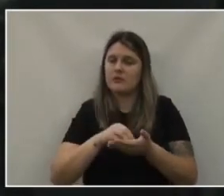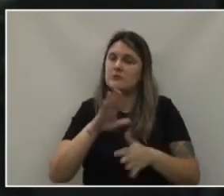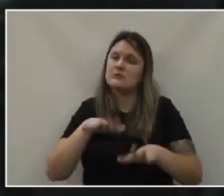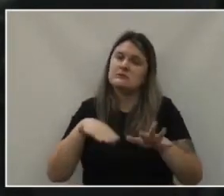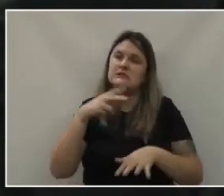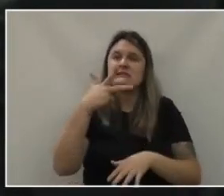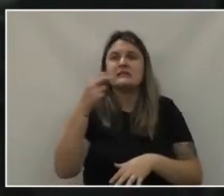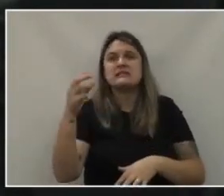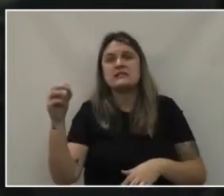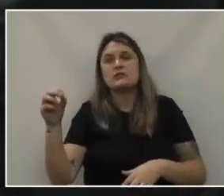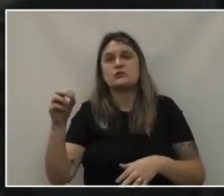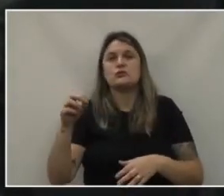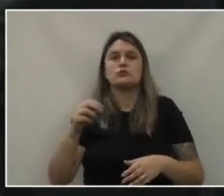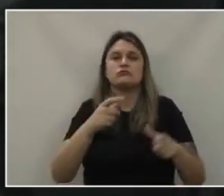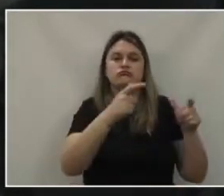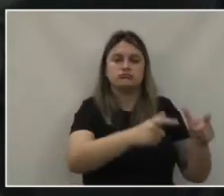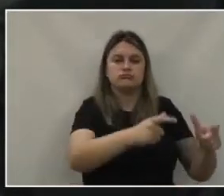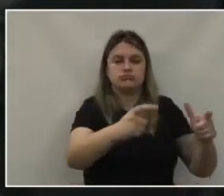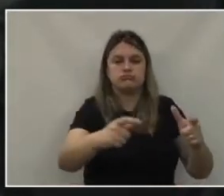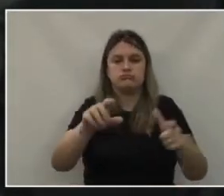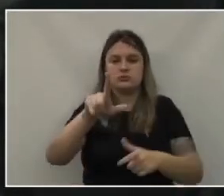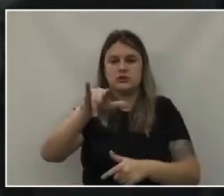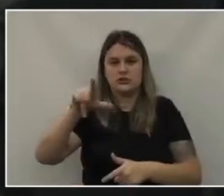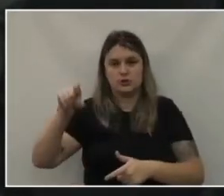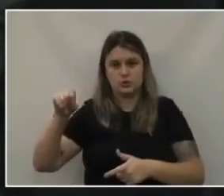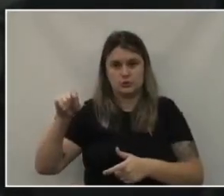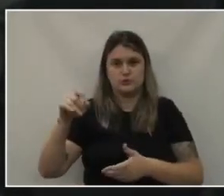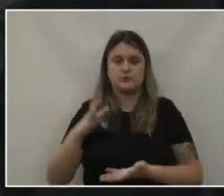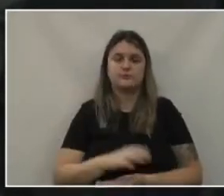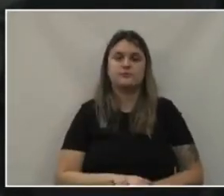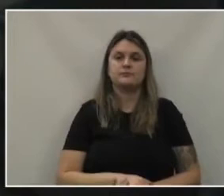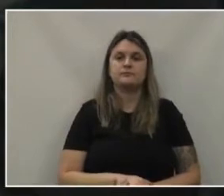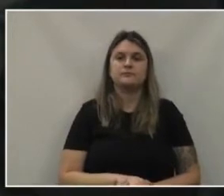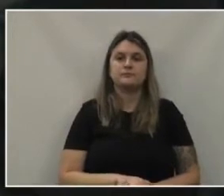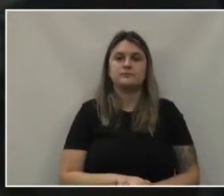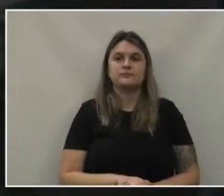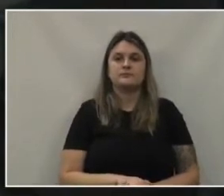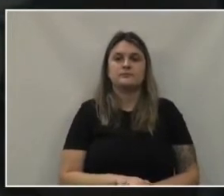200, 300 lixeiras aí para toda